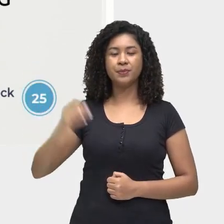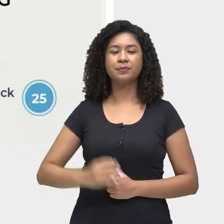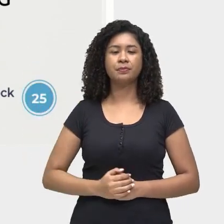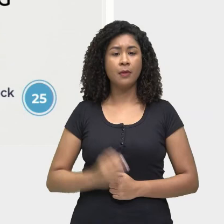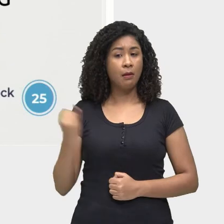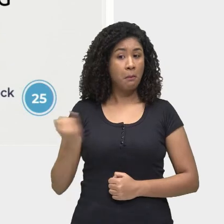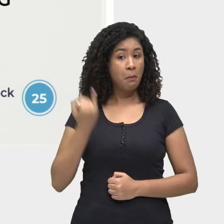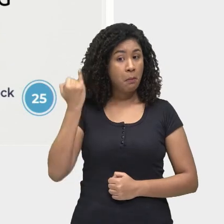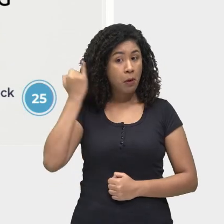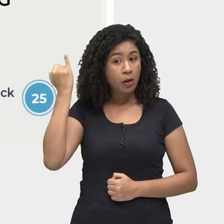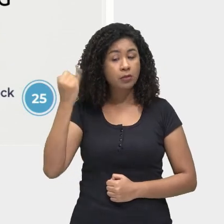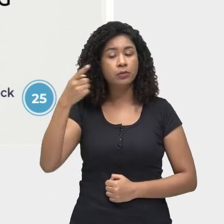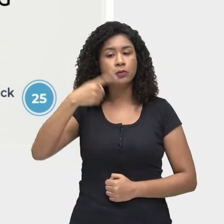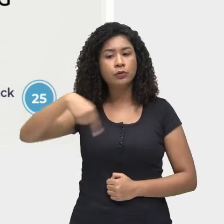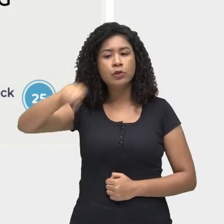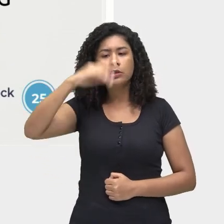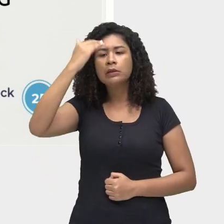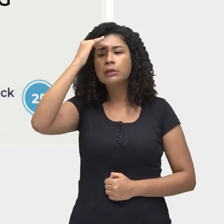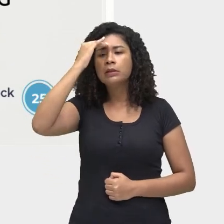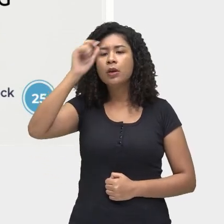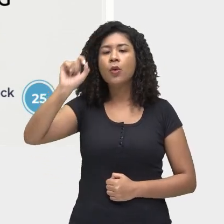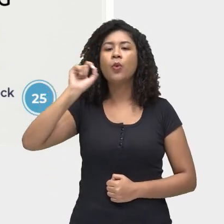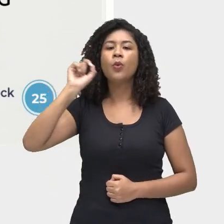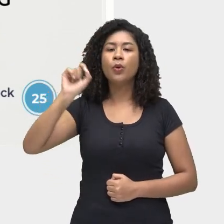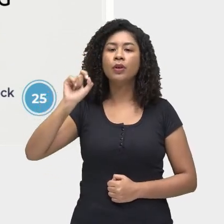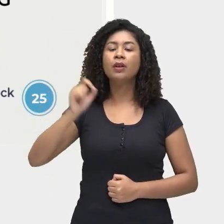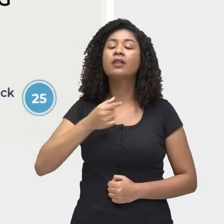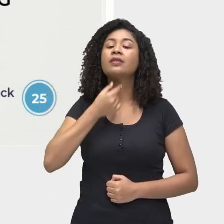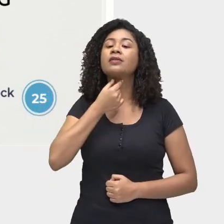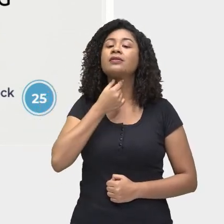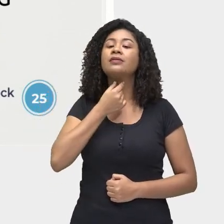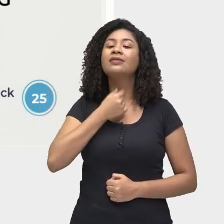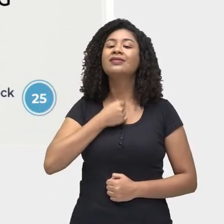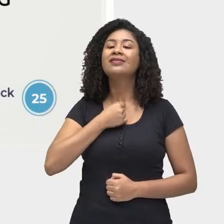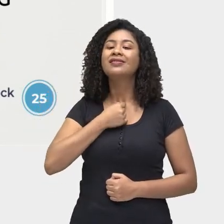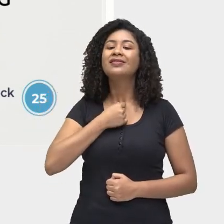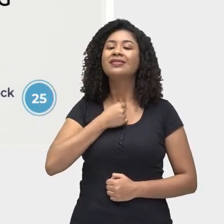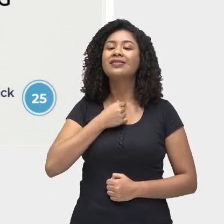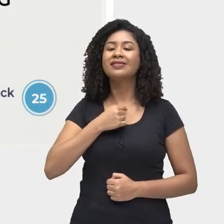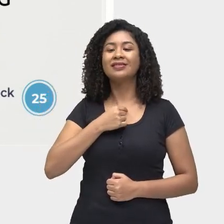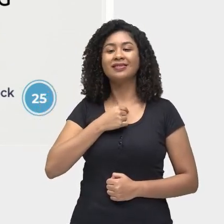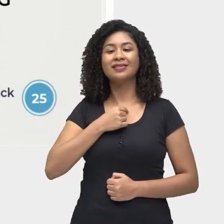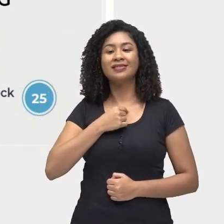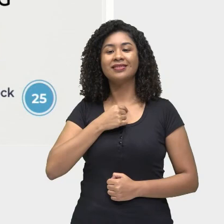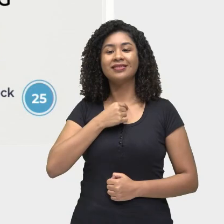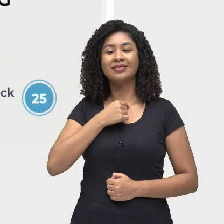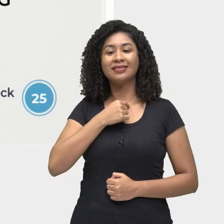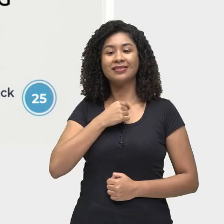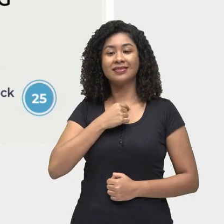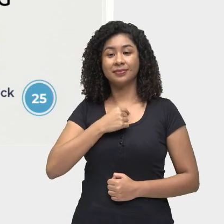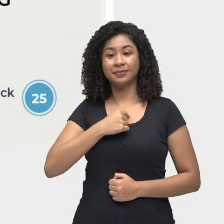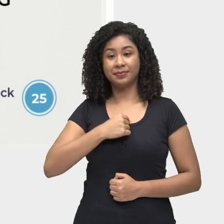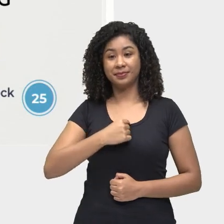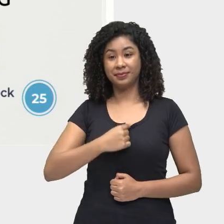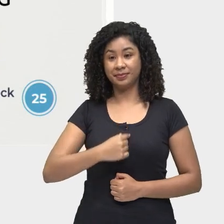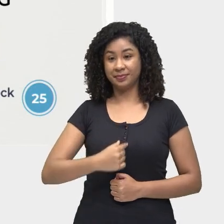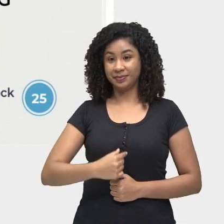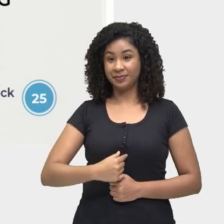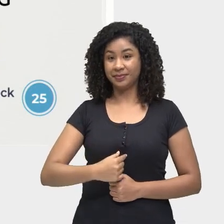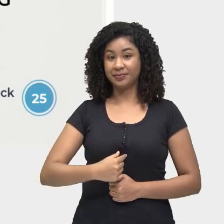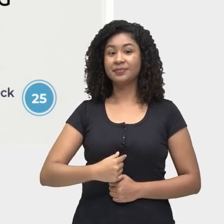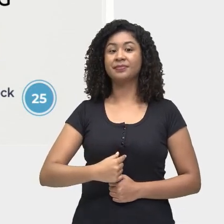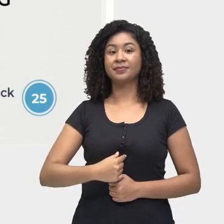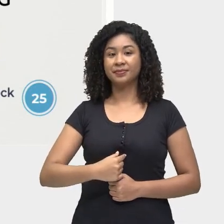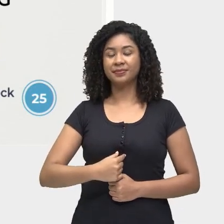o esôfago é o meio de comunicação entre a faringe, onde há a deglutição, e o estômago. E